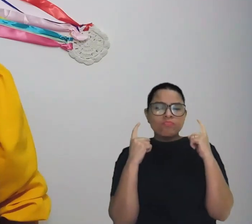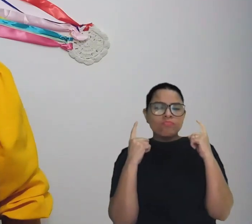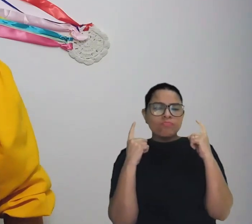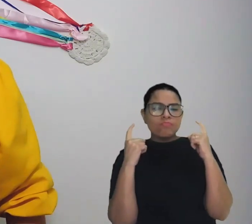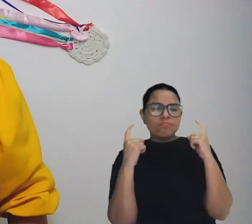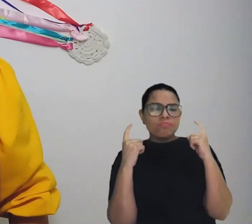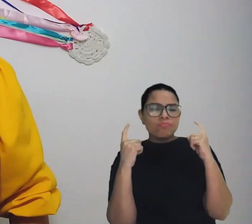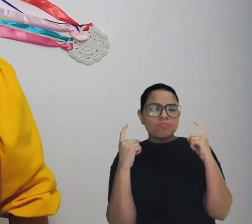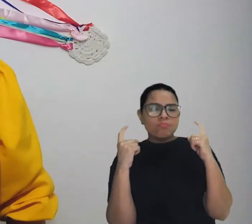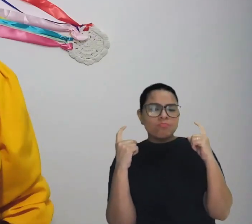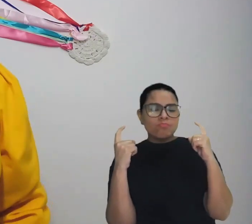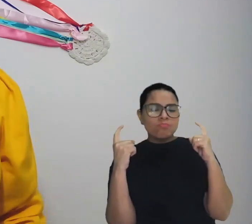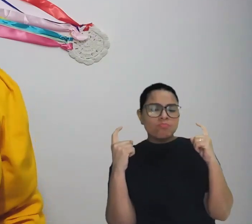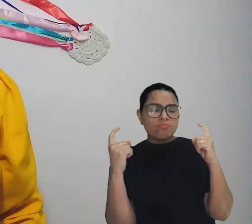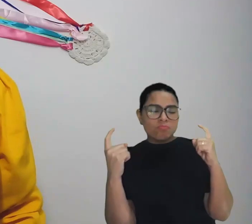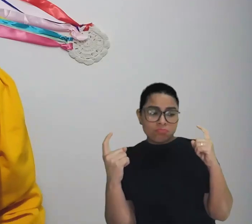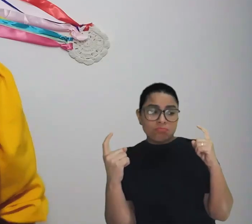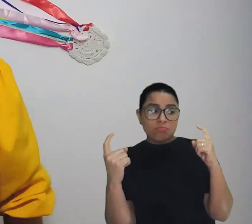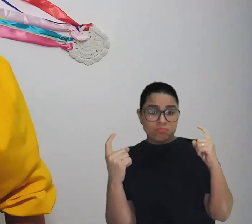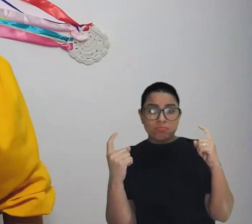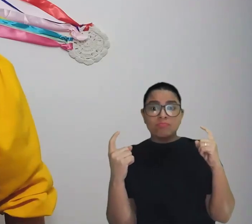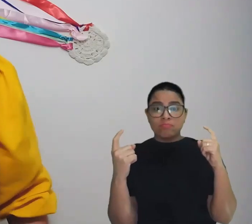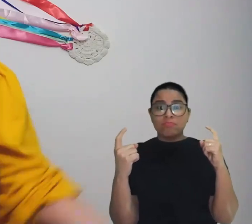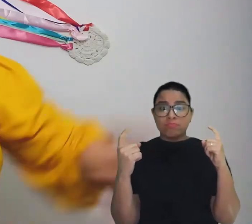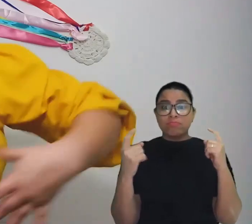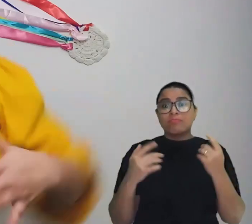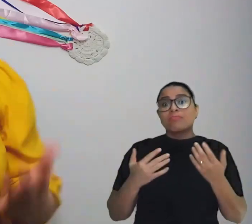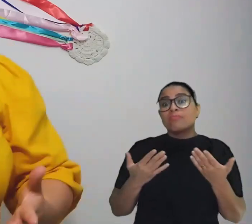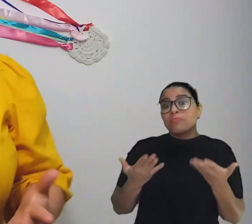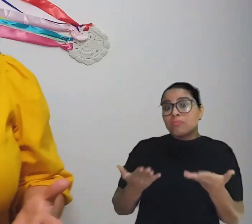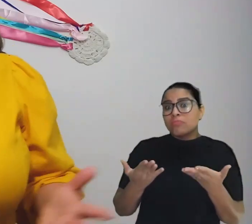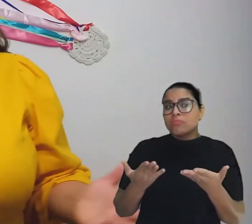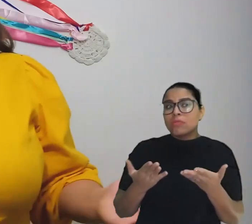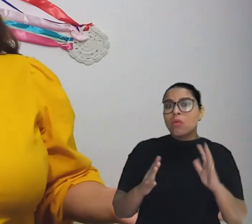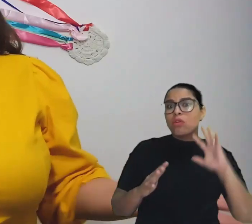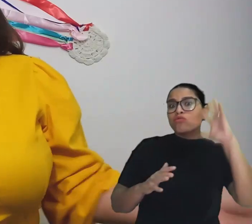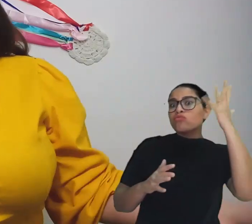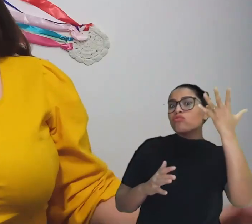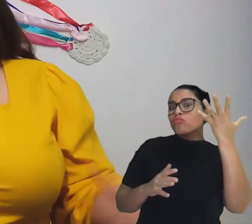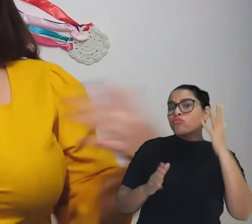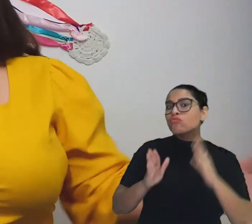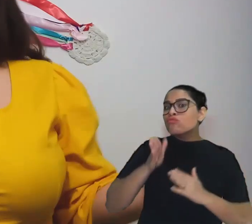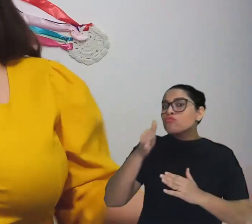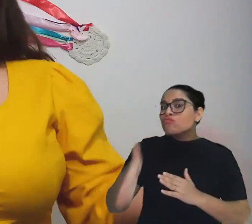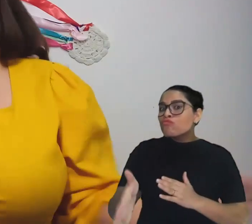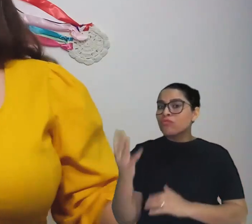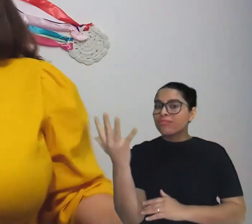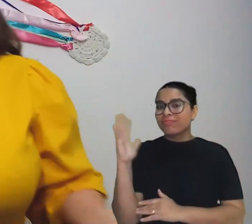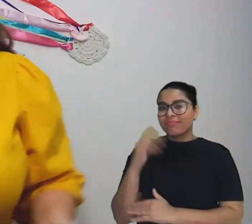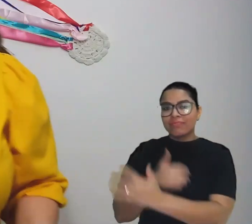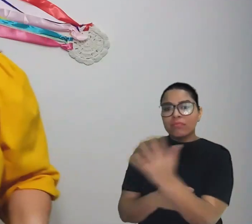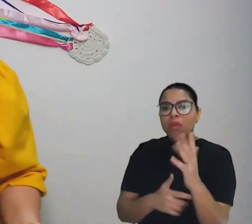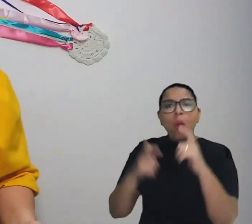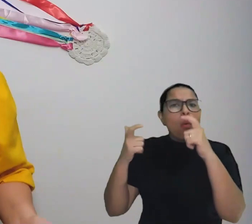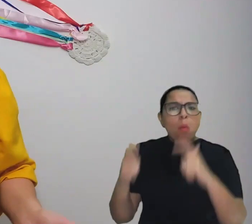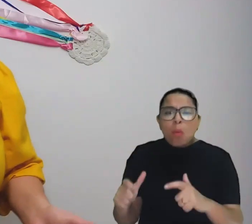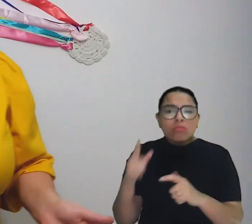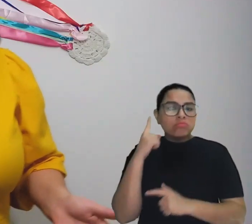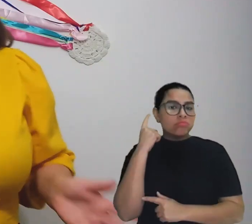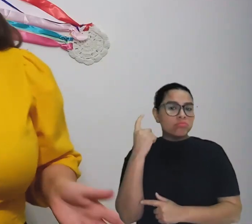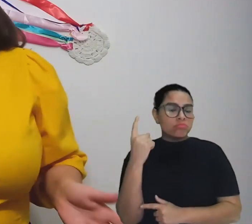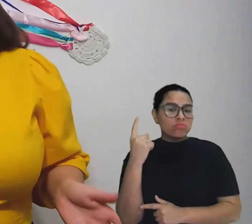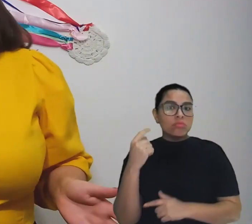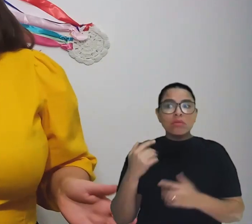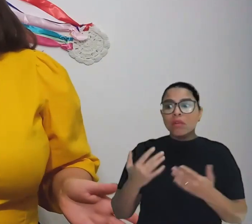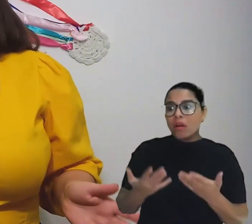nhec, nhec, nhec. Resolveram entrar na floresta para ver de onde vinha esse barulho.